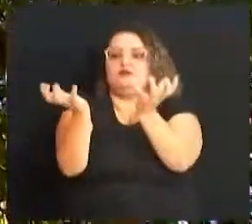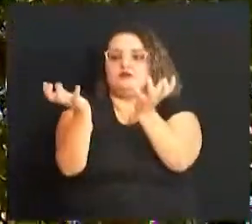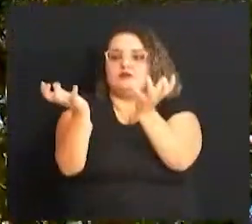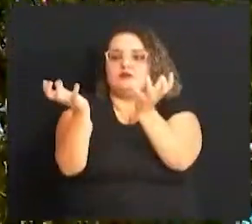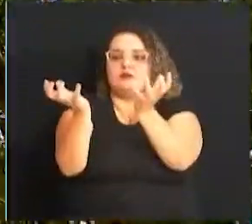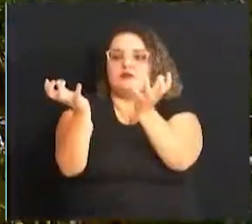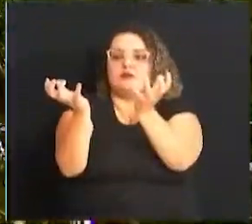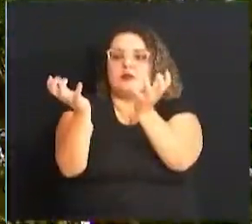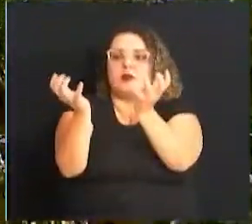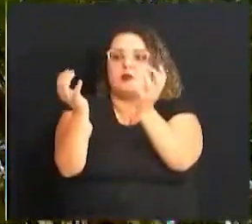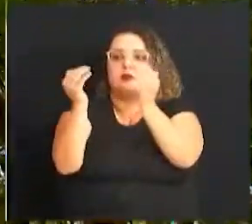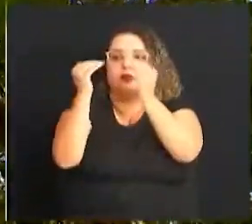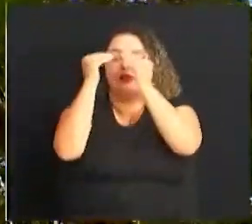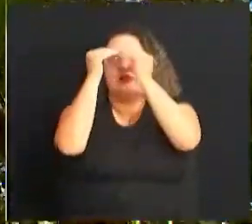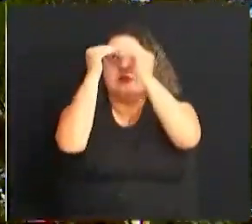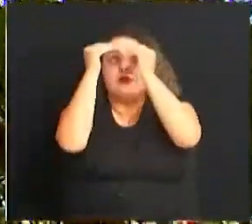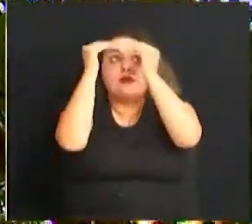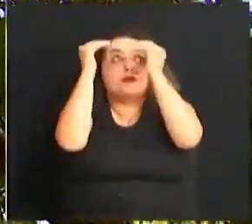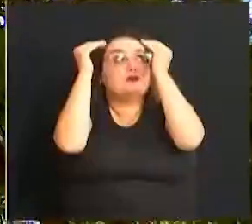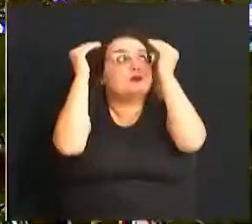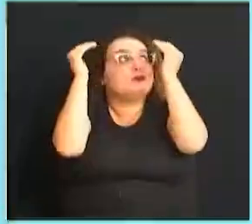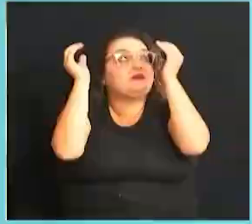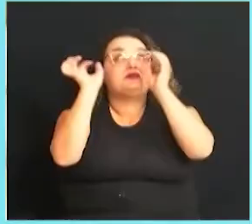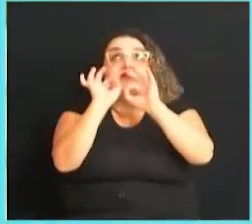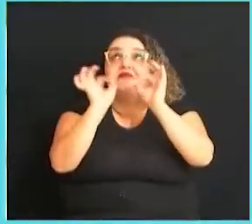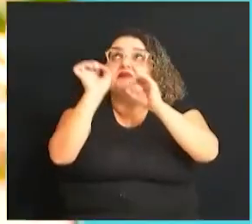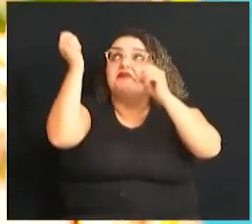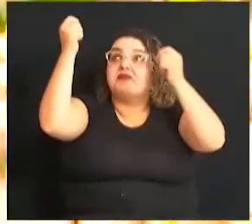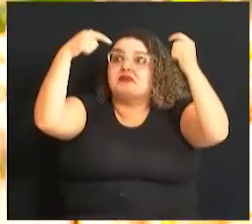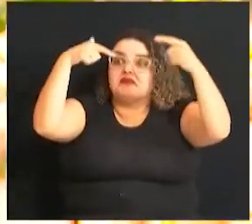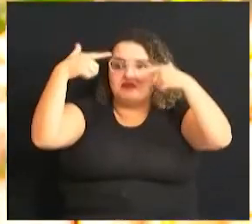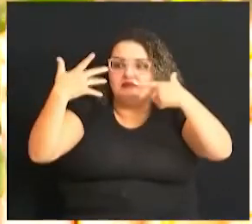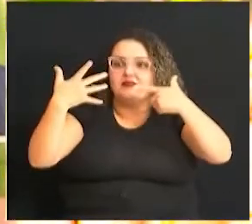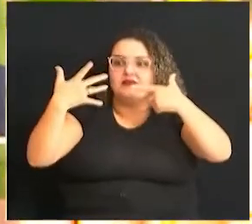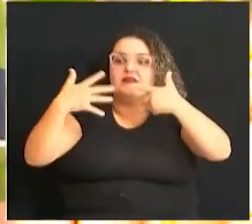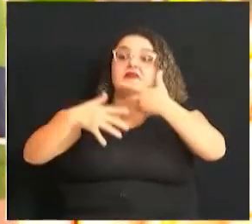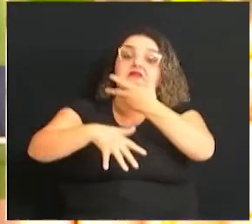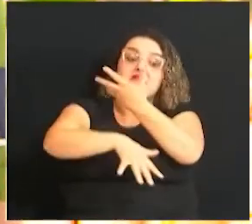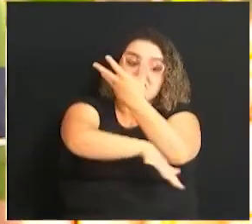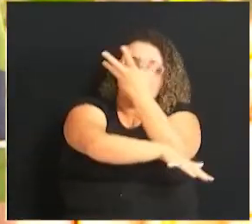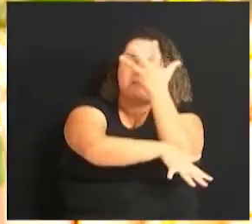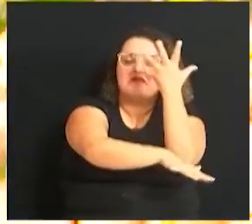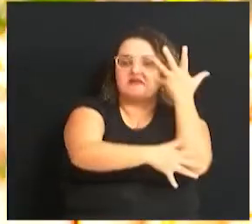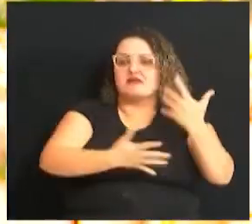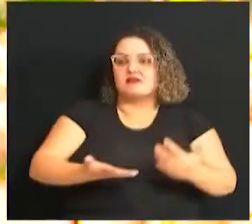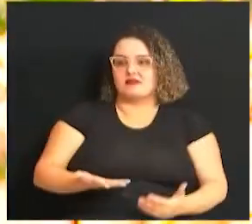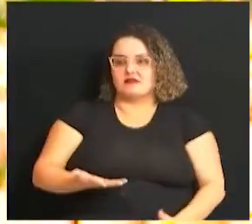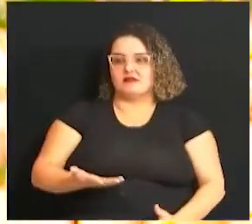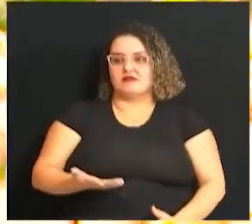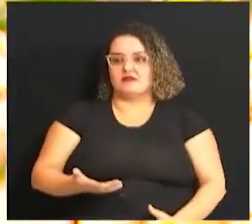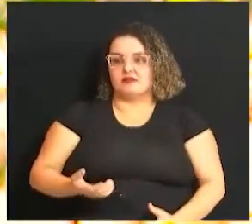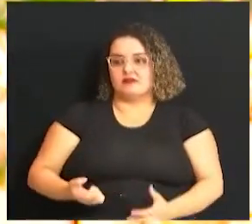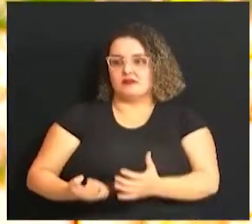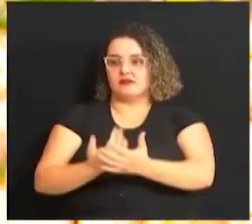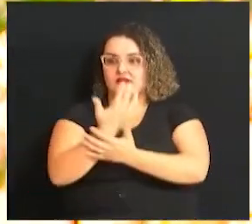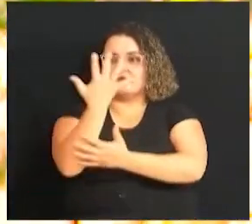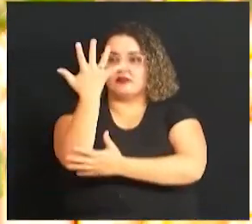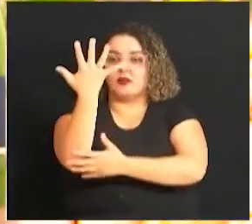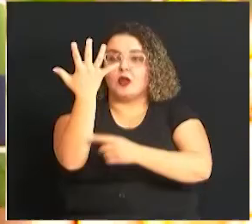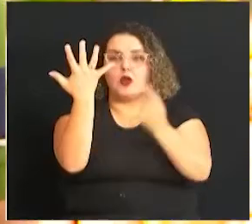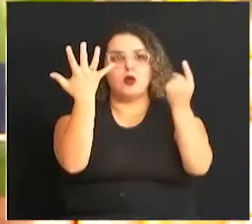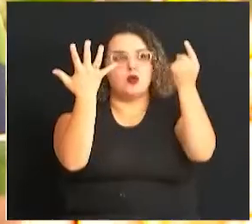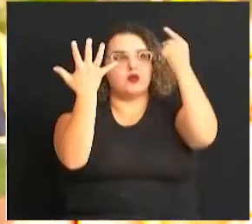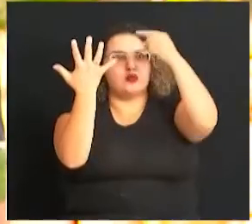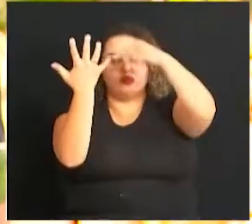essas folhas formam um dossel compacto, né? E isso garante um alto sombreamento. É uma planta de